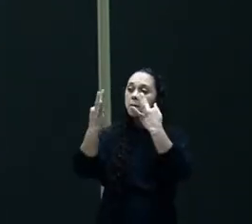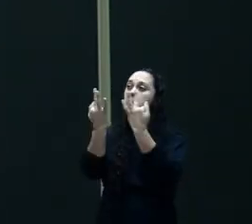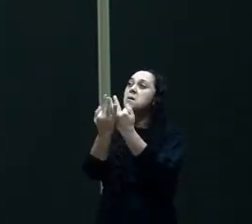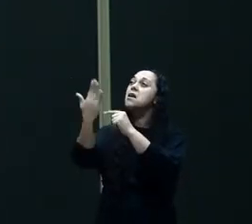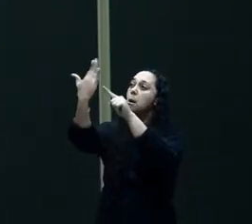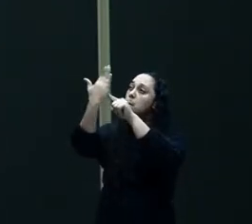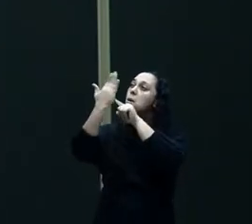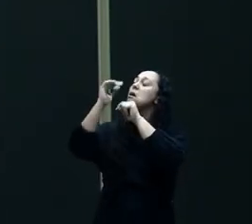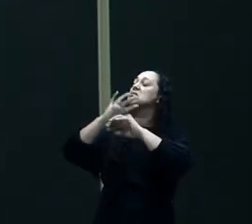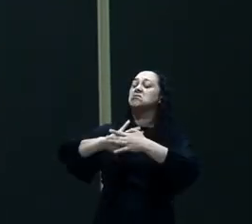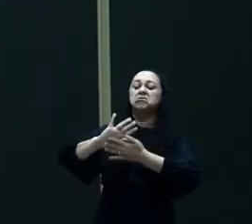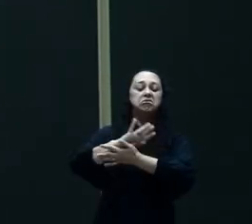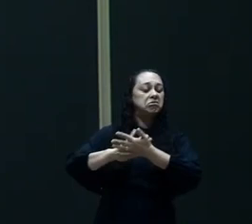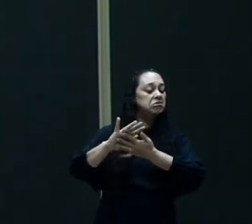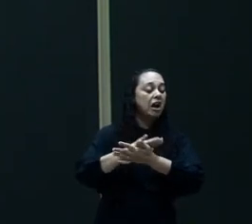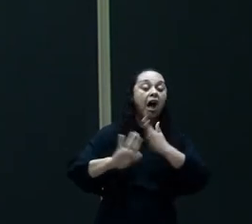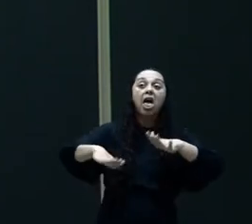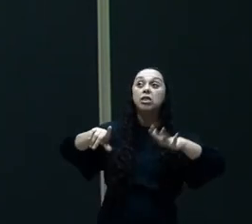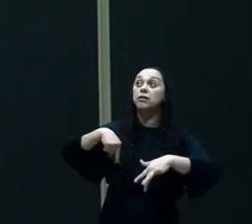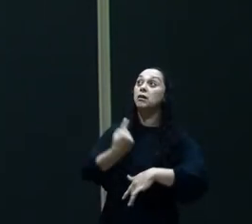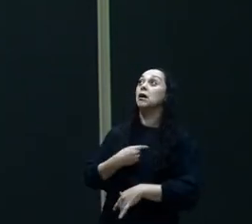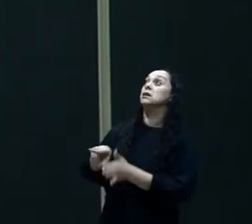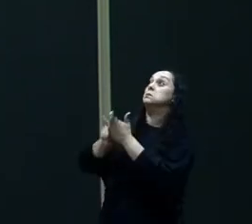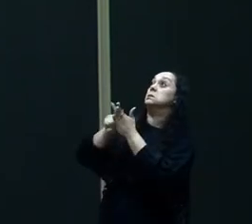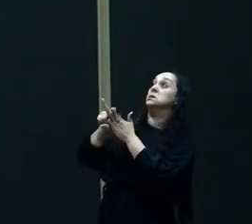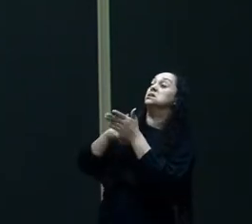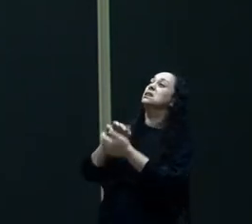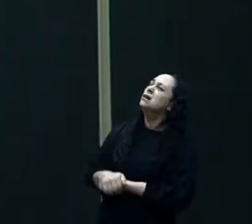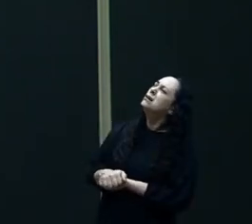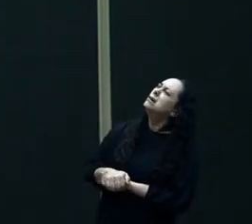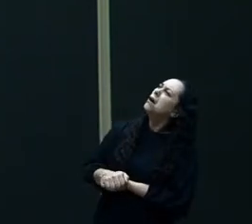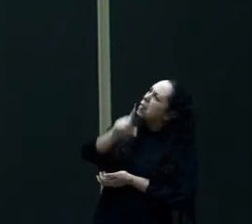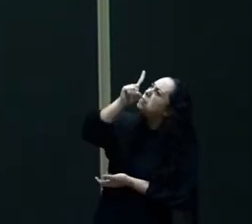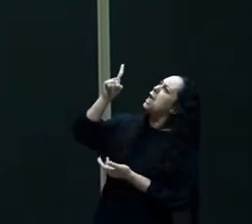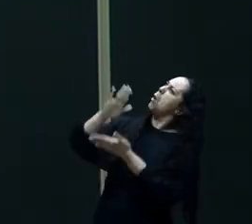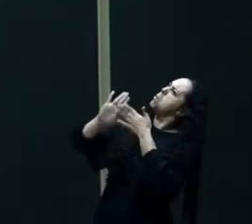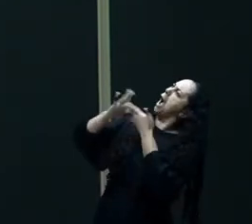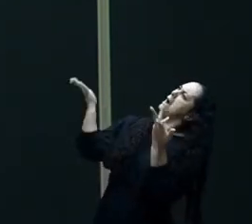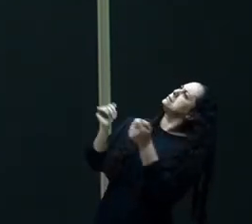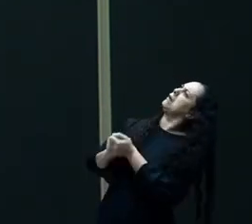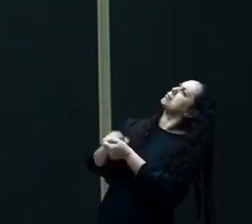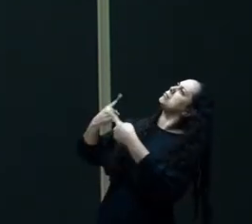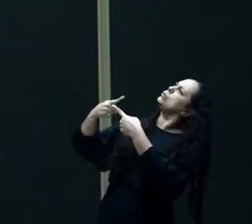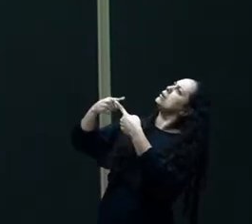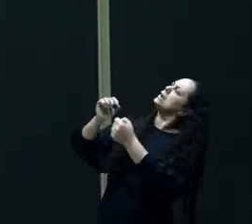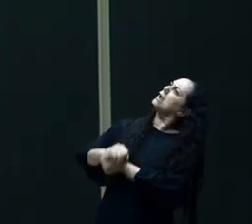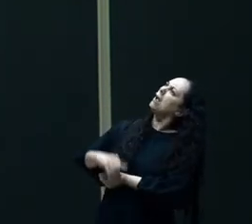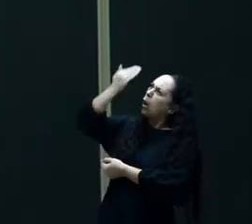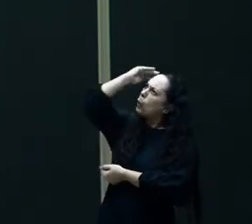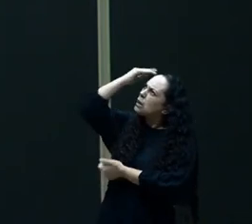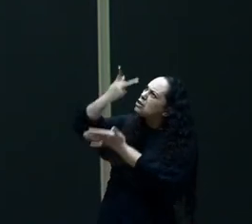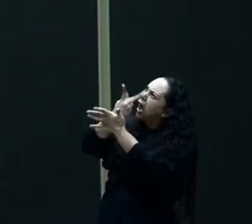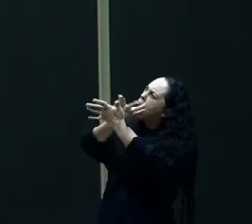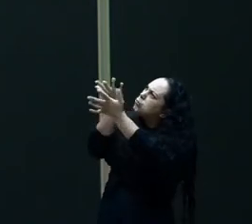questionam dizendo o seguinte eu entendi errado não foi isso que eu entendi de Deus Deus se enganou